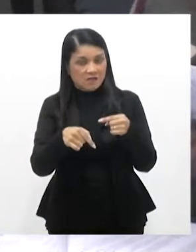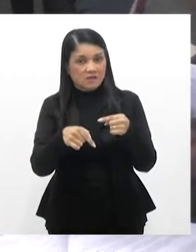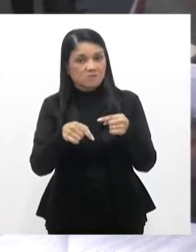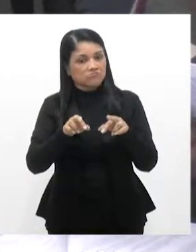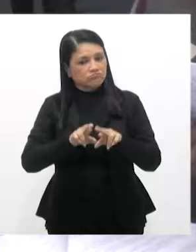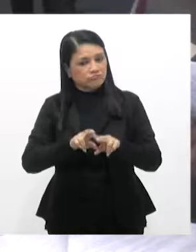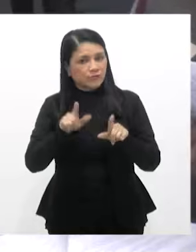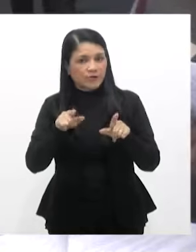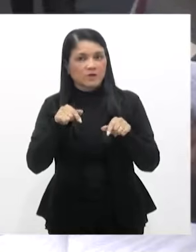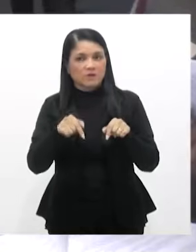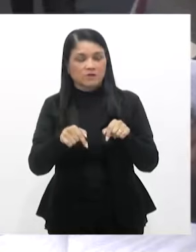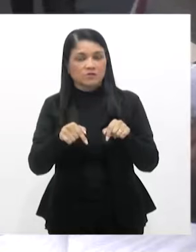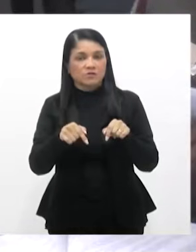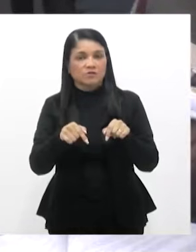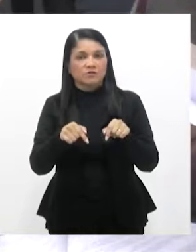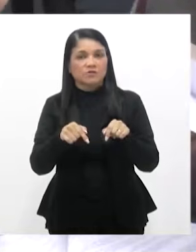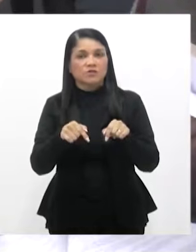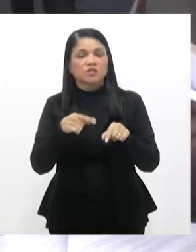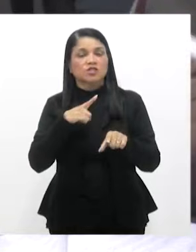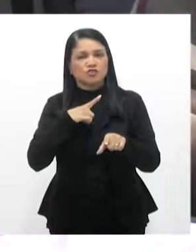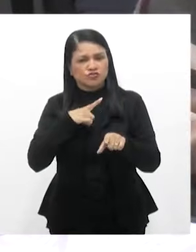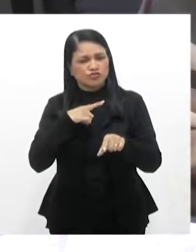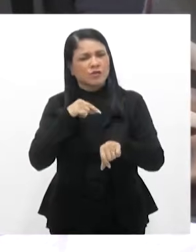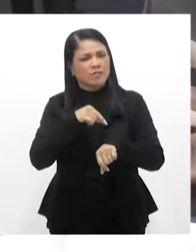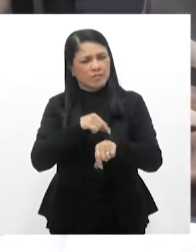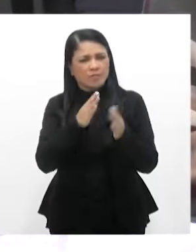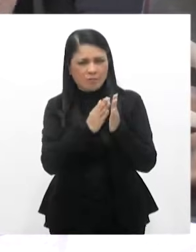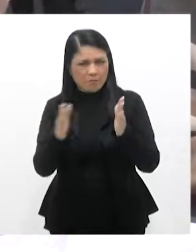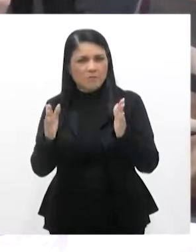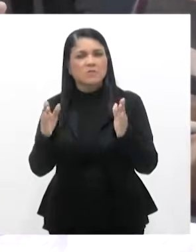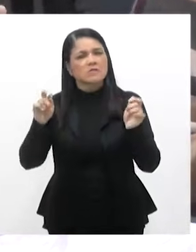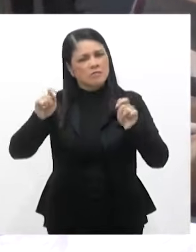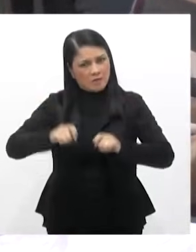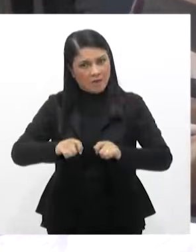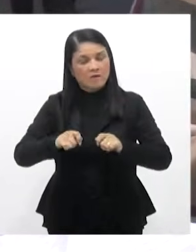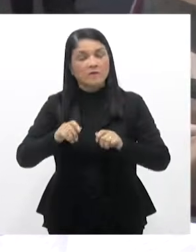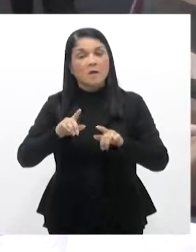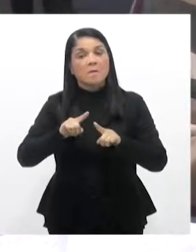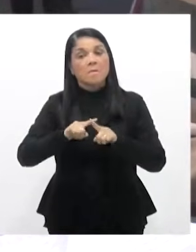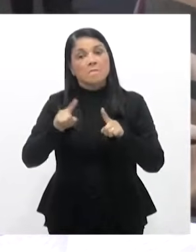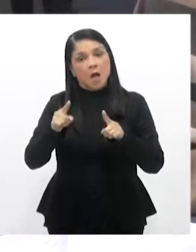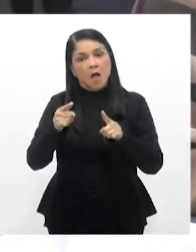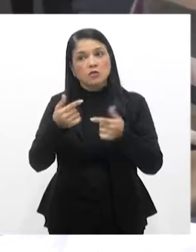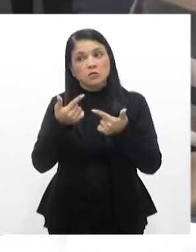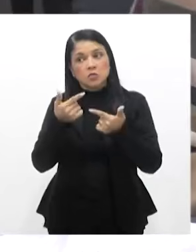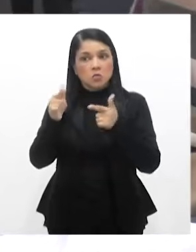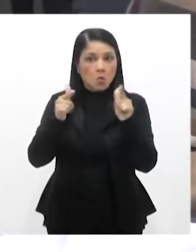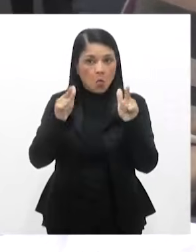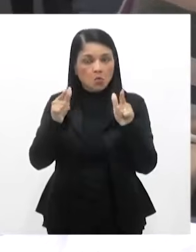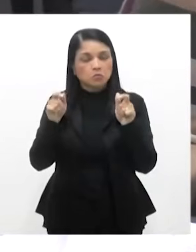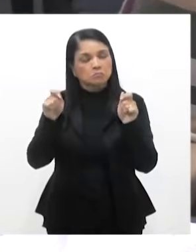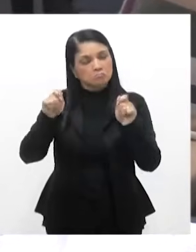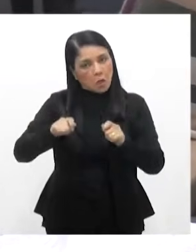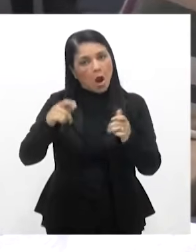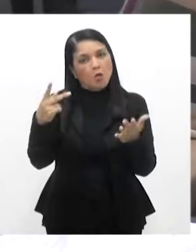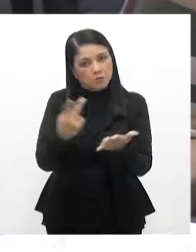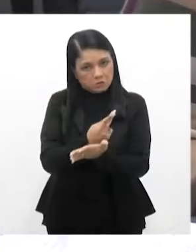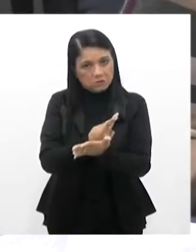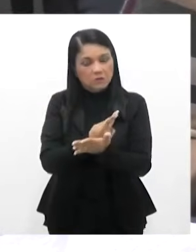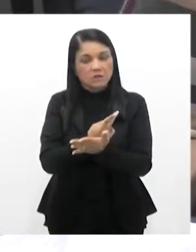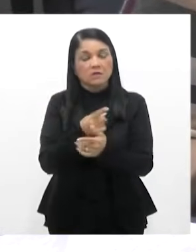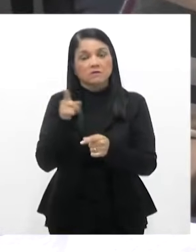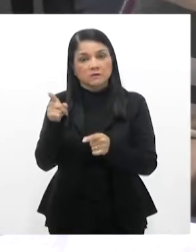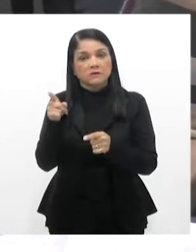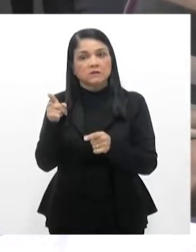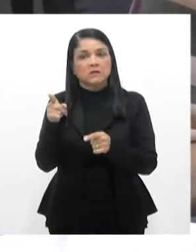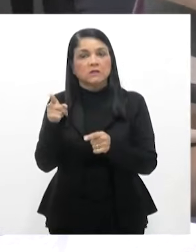nosso, porque havia tempo suficiente, mas pode haver em outro caso específico, e o senhor citou até